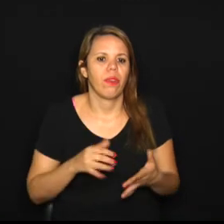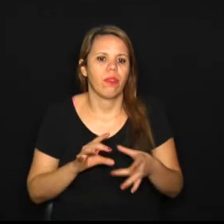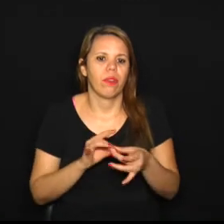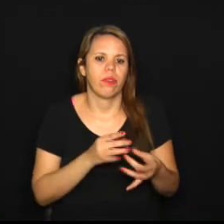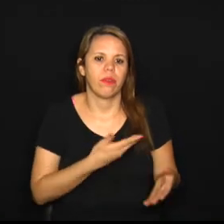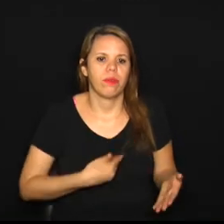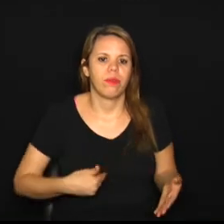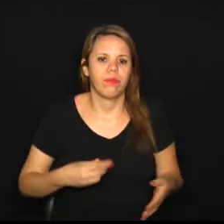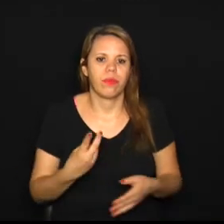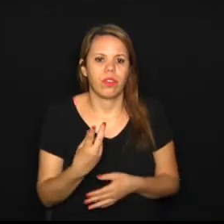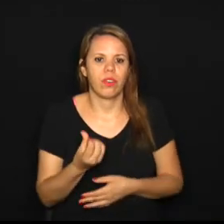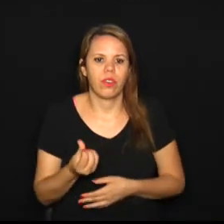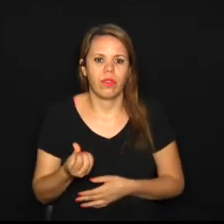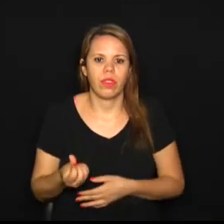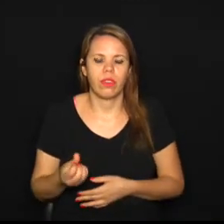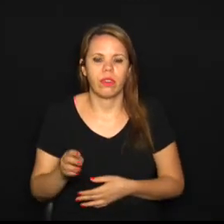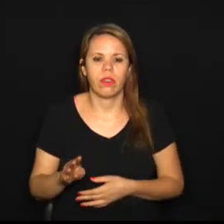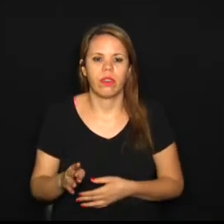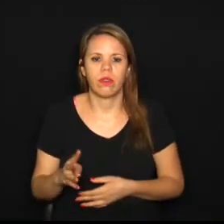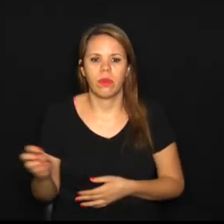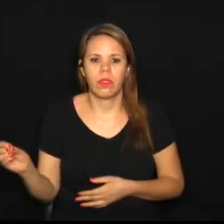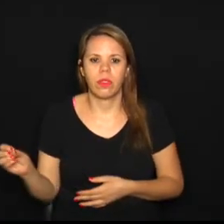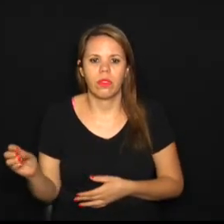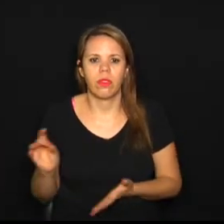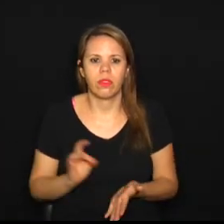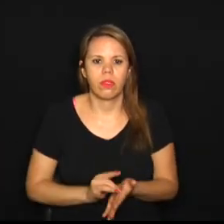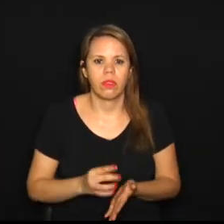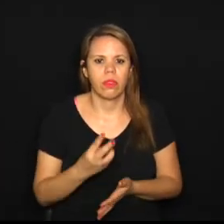de 296.400.000, realizou